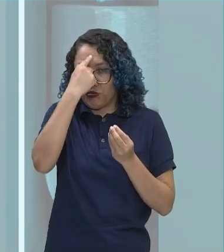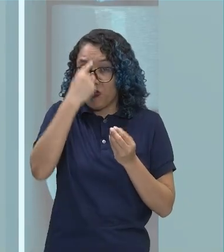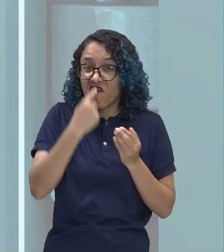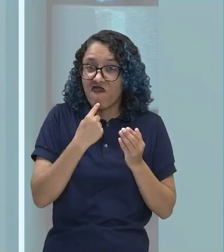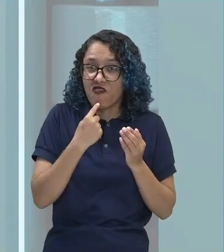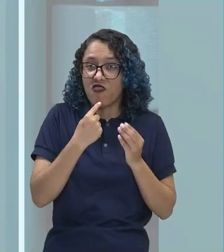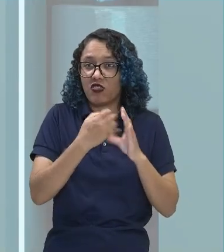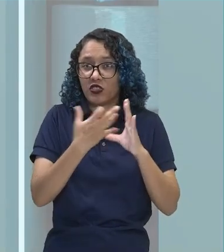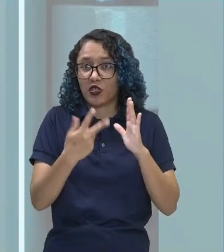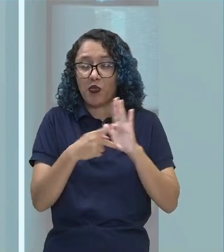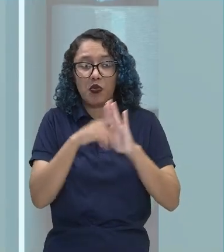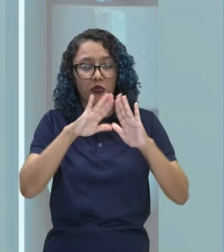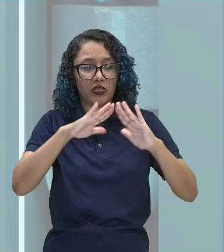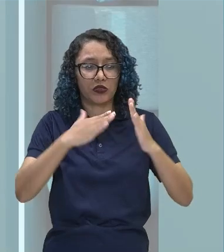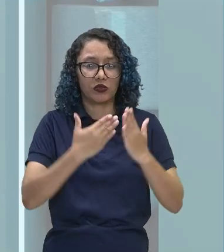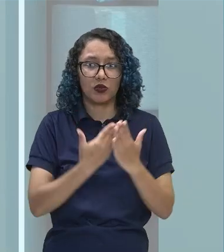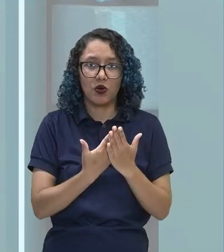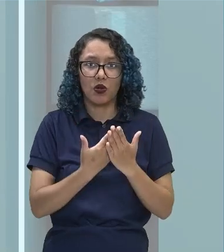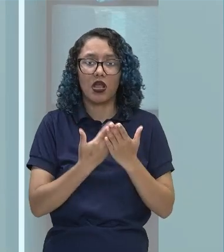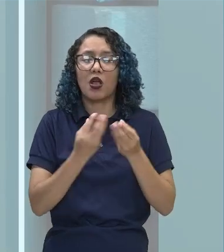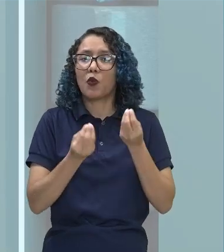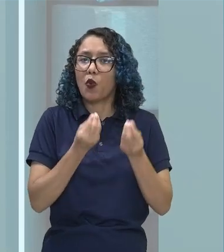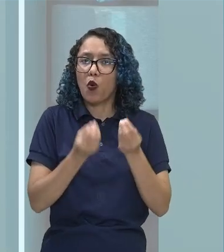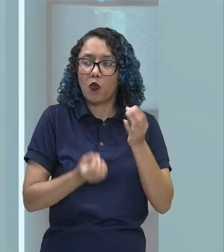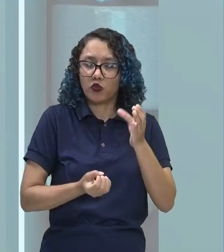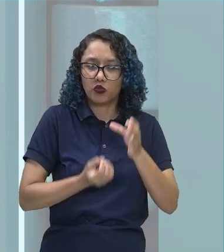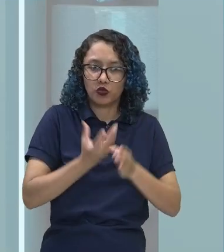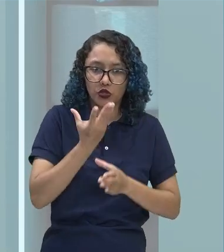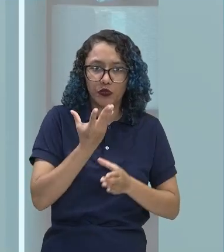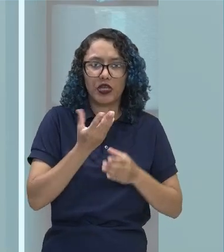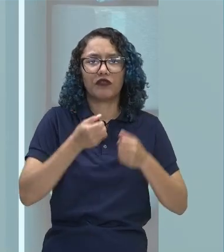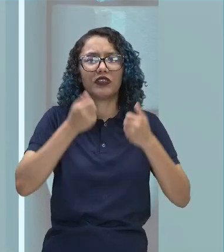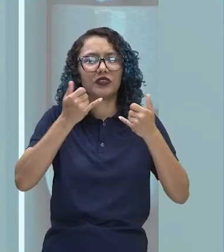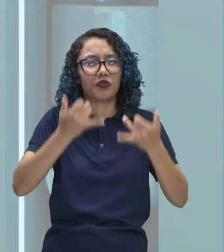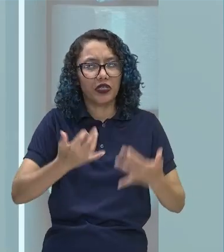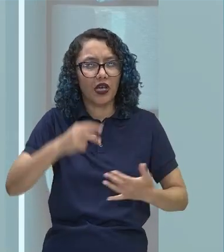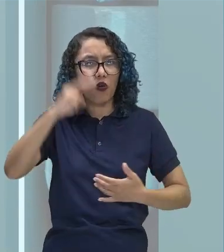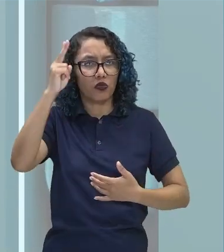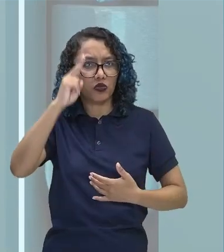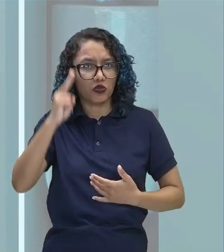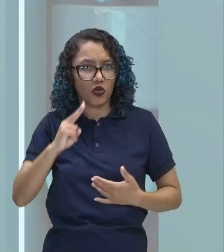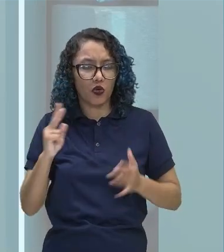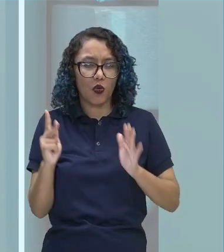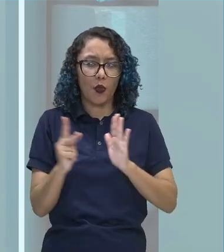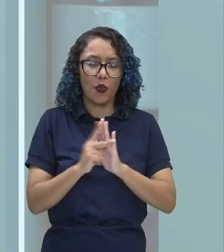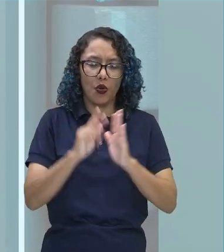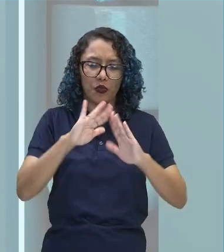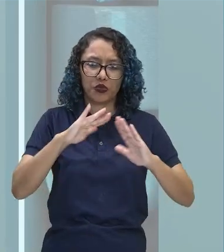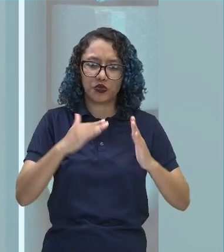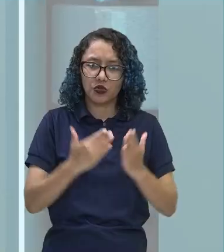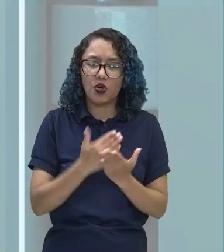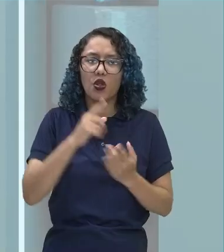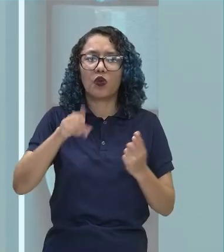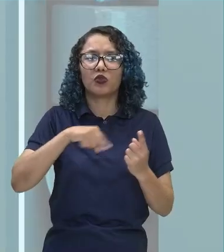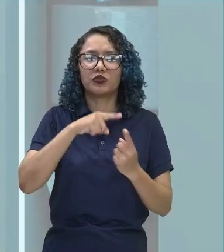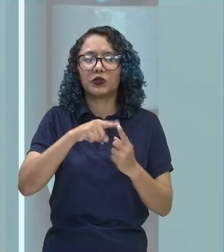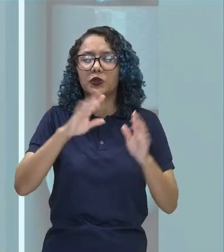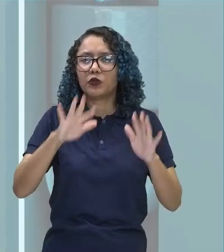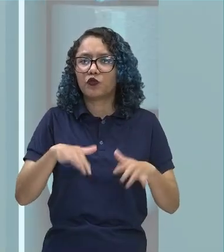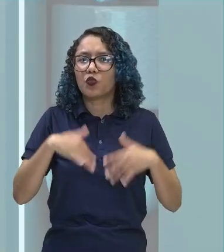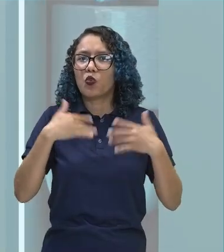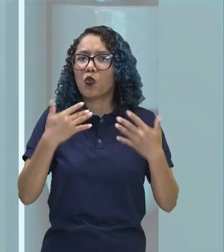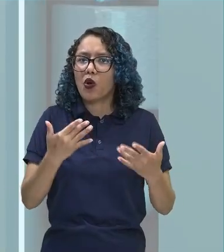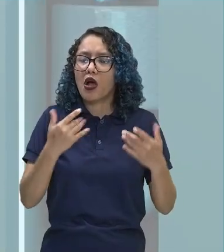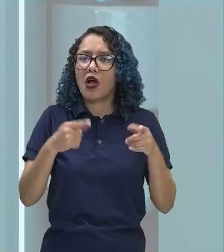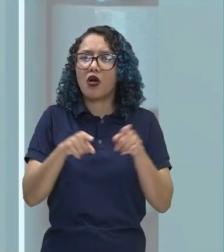aquela escola, né? Quando nasceu, vai falar da vida da escola, né? O que se pretende, a